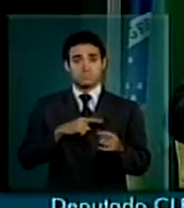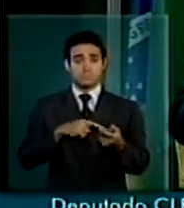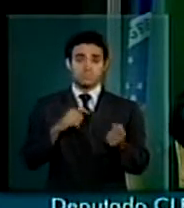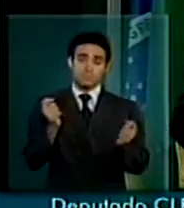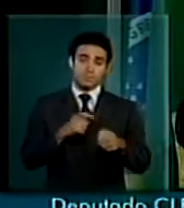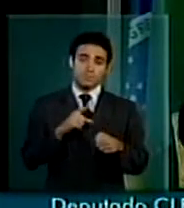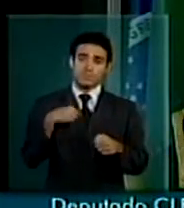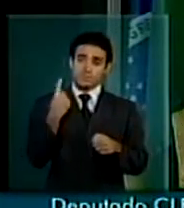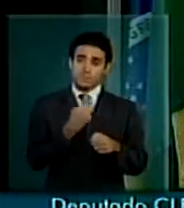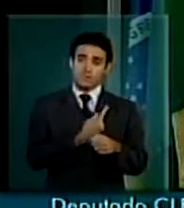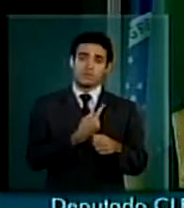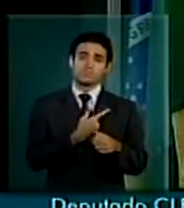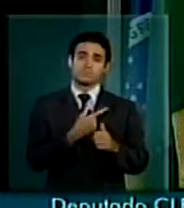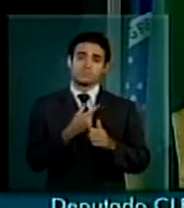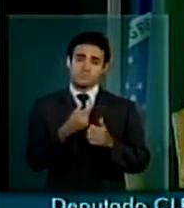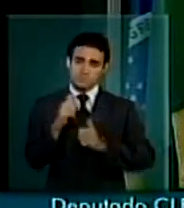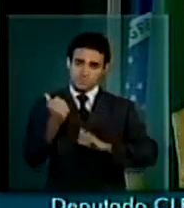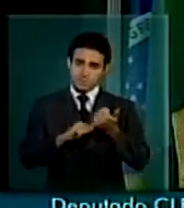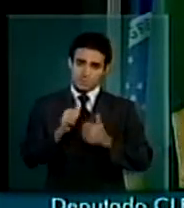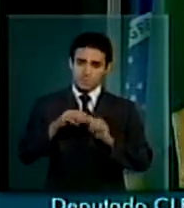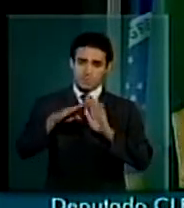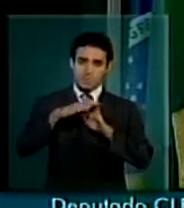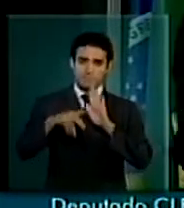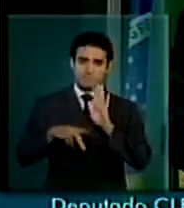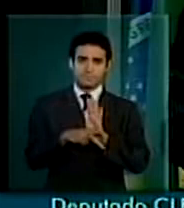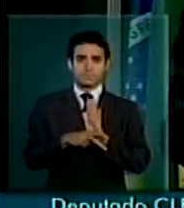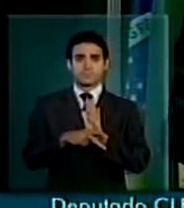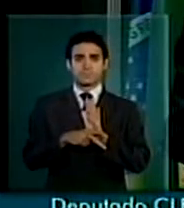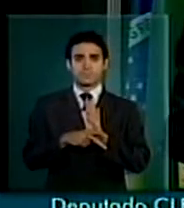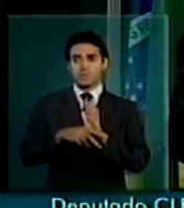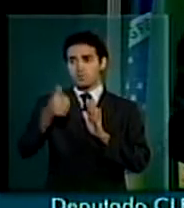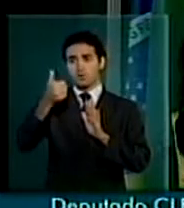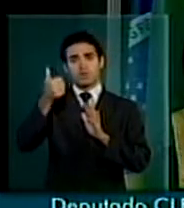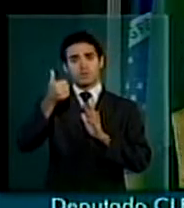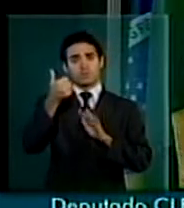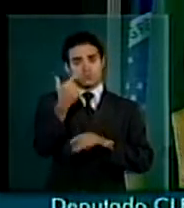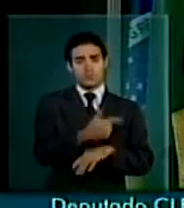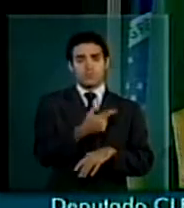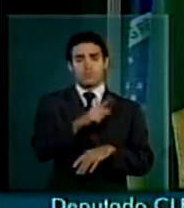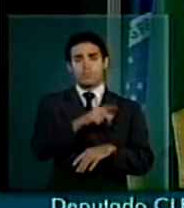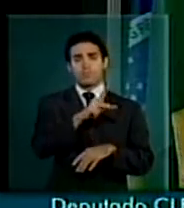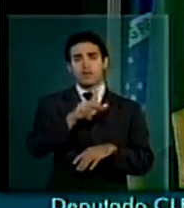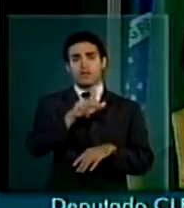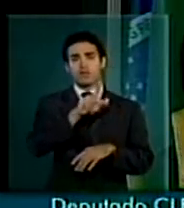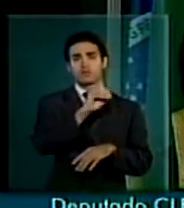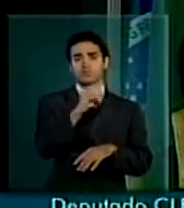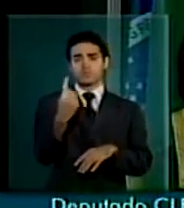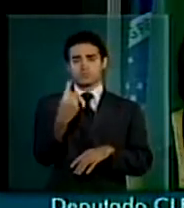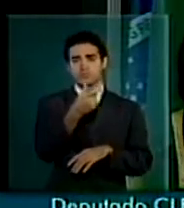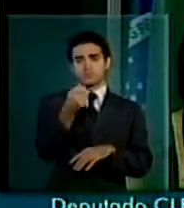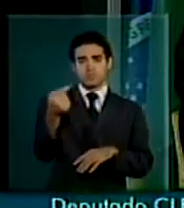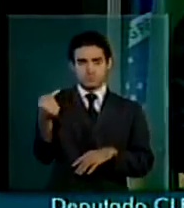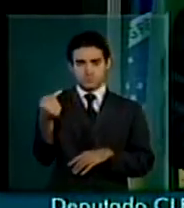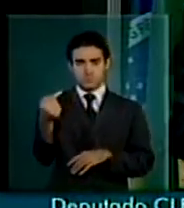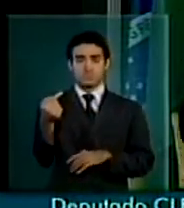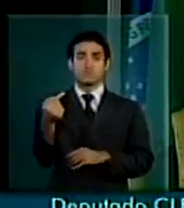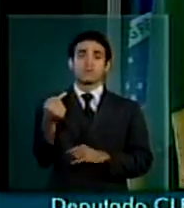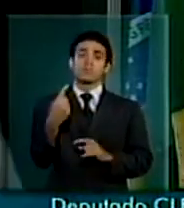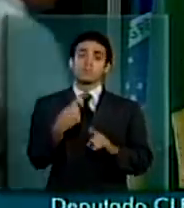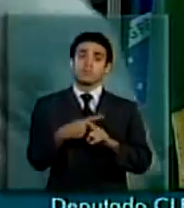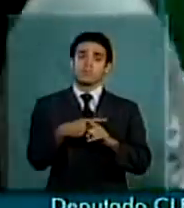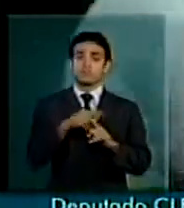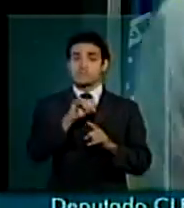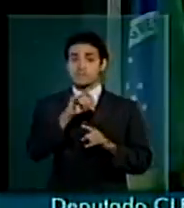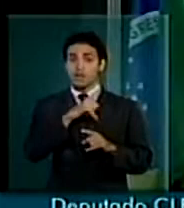venhamos apreciar a medida provisória antes mesmo do que o PL 01-2007. Portanto, qualquer que seja a oportunidade que essa